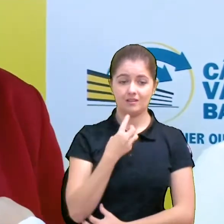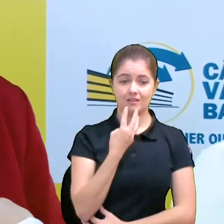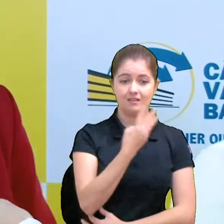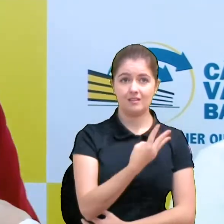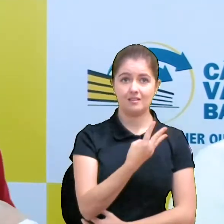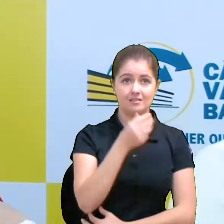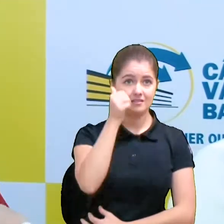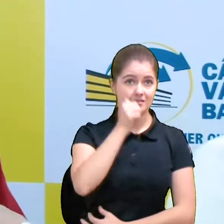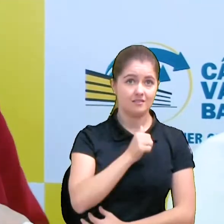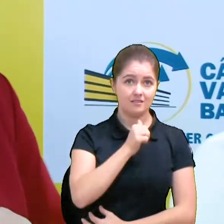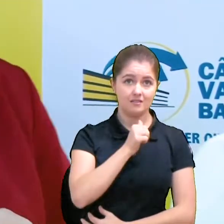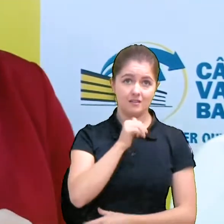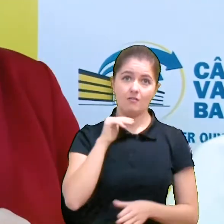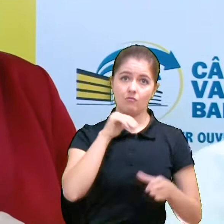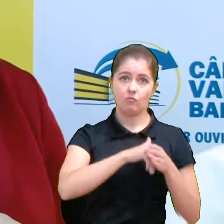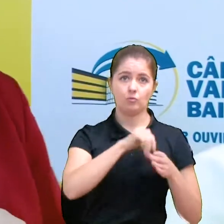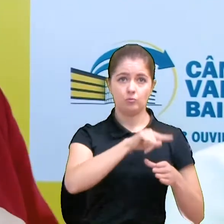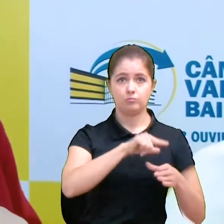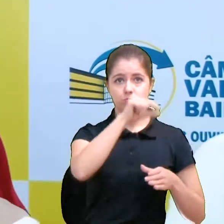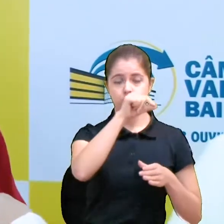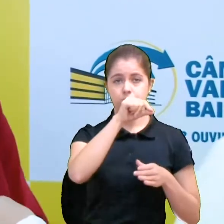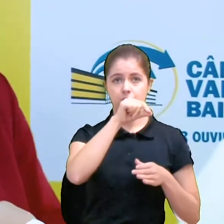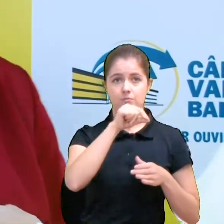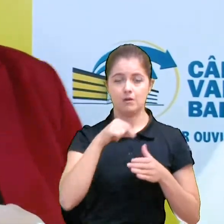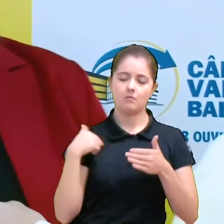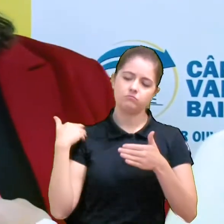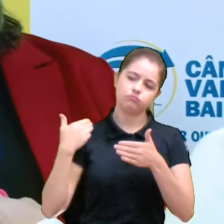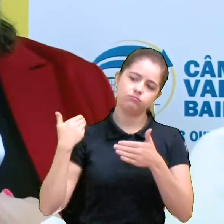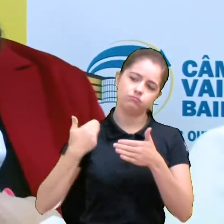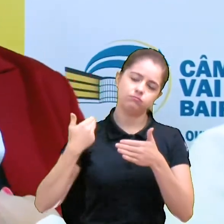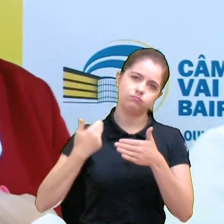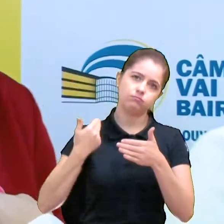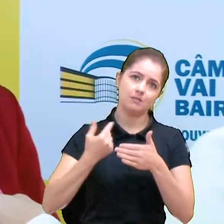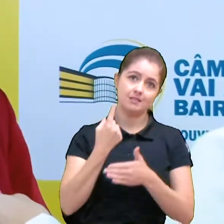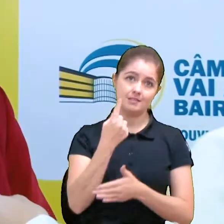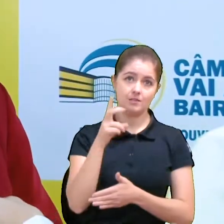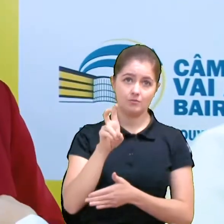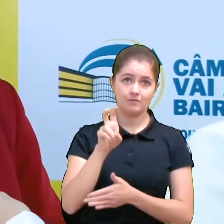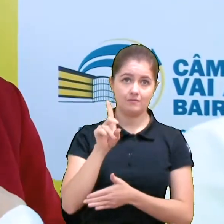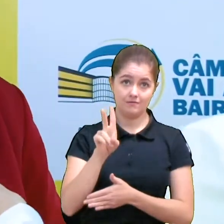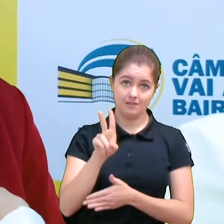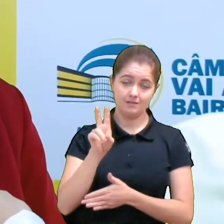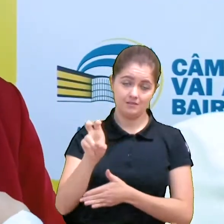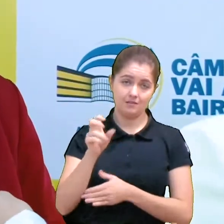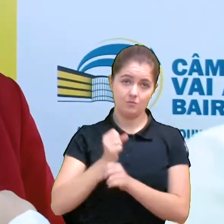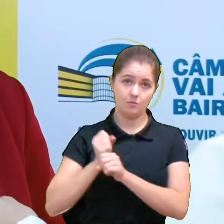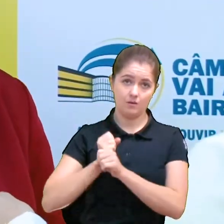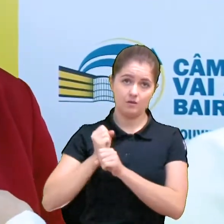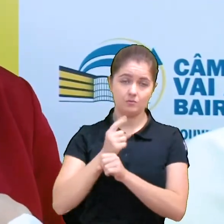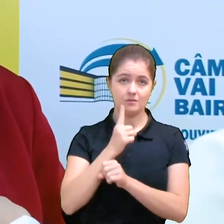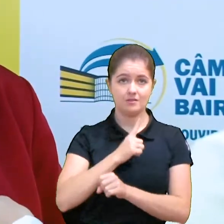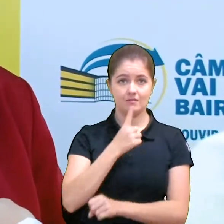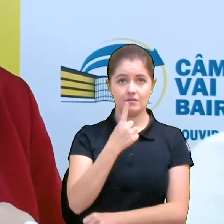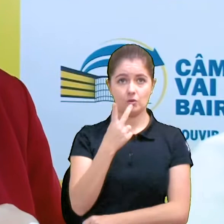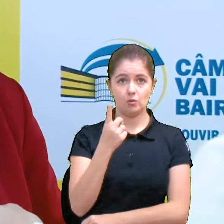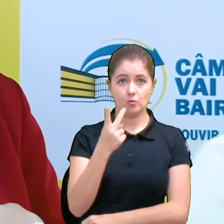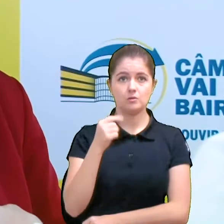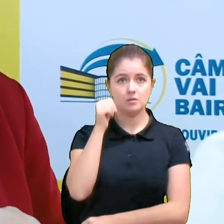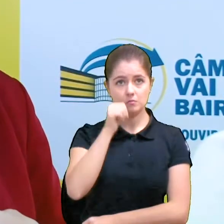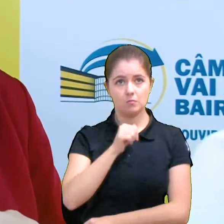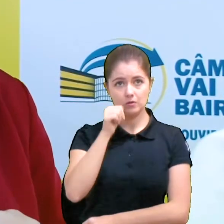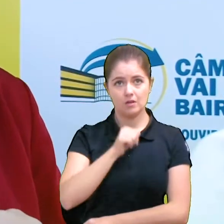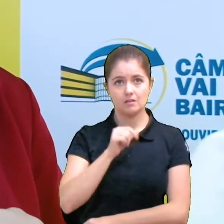vereadoras eleitas. Ao longo da história dos 125 anos, tivemos 12 mulheres. Então, de fato,